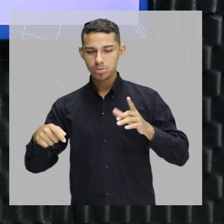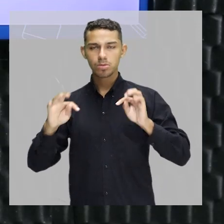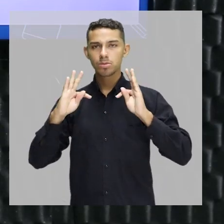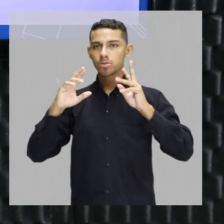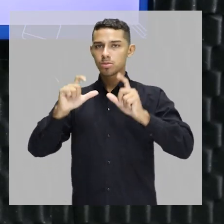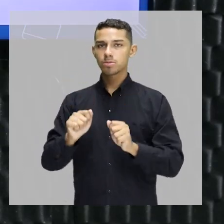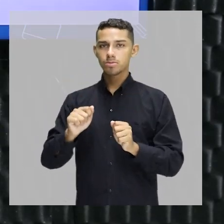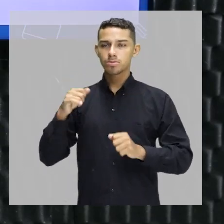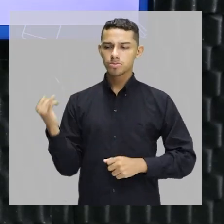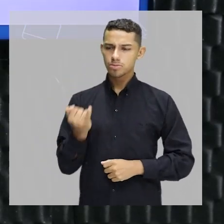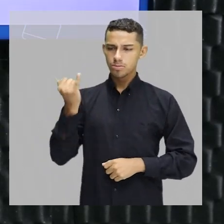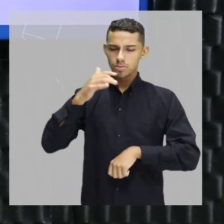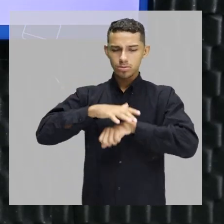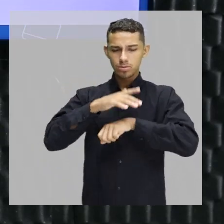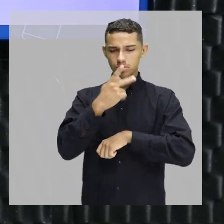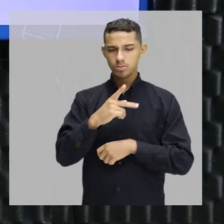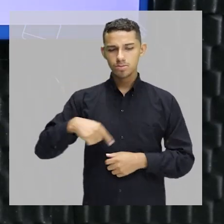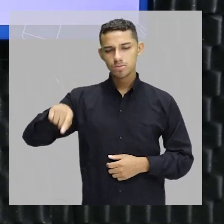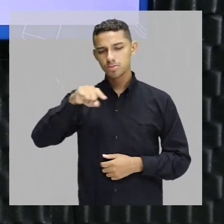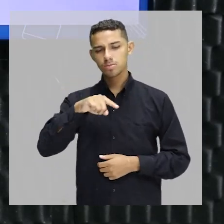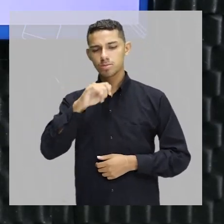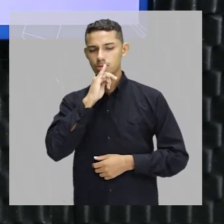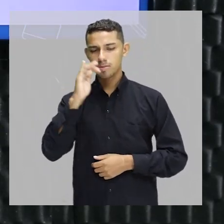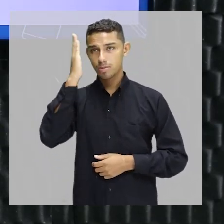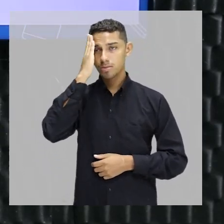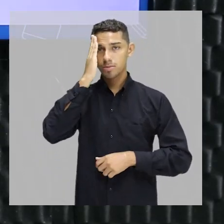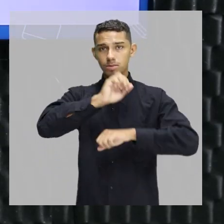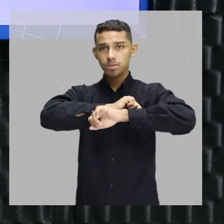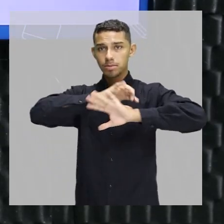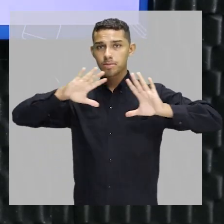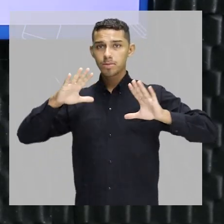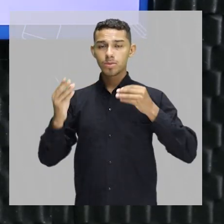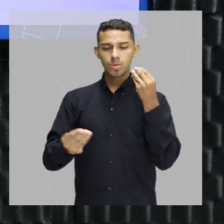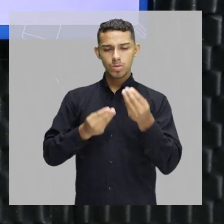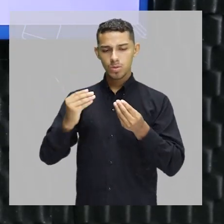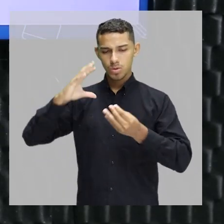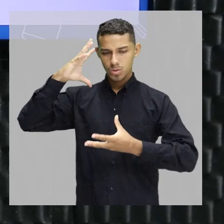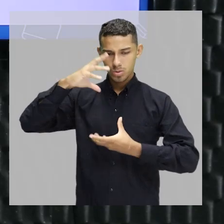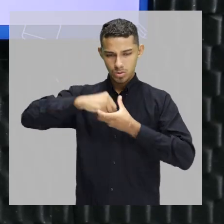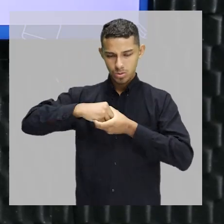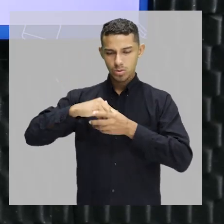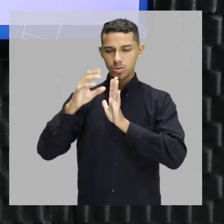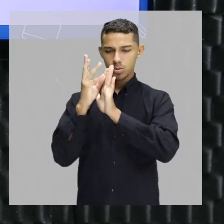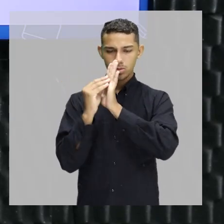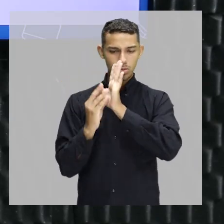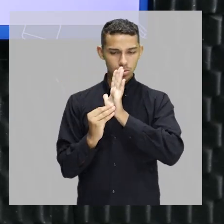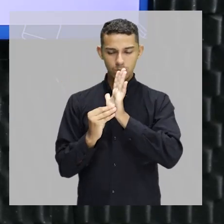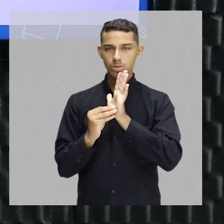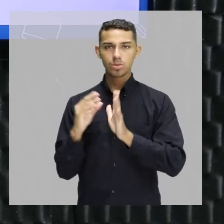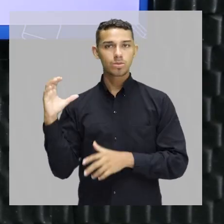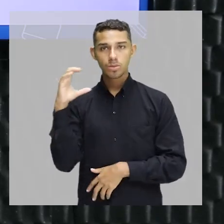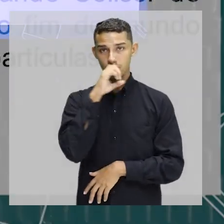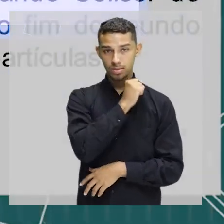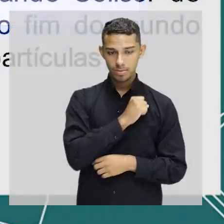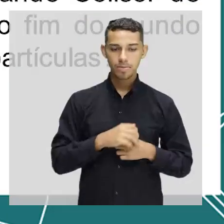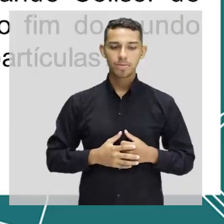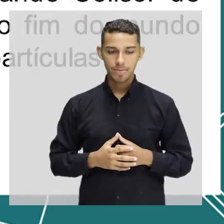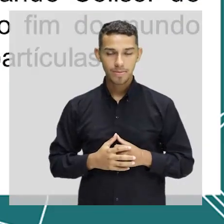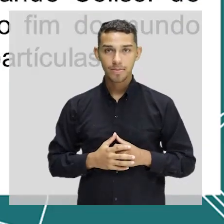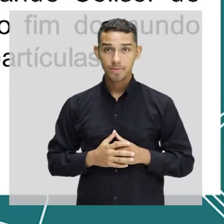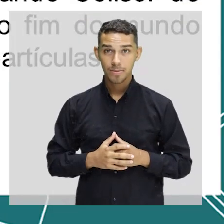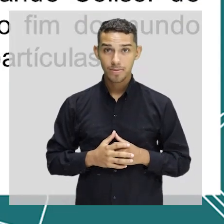tá ok? O importante é que você saia dessa aula entendendo tudo sobre esse conteúdo, tá ok? Então vamos lá, né? Vamos a início.